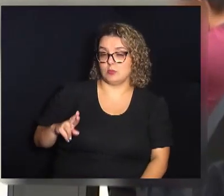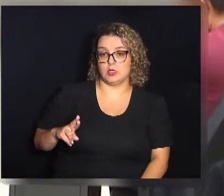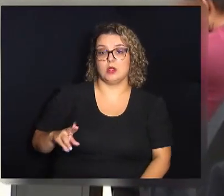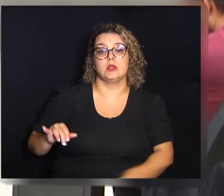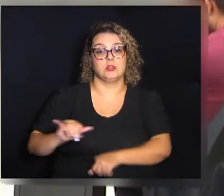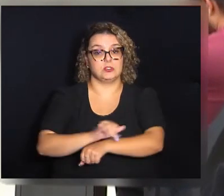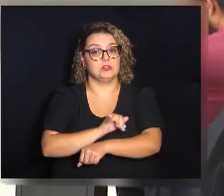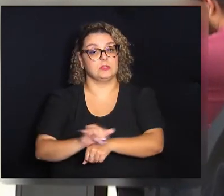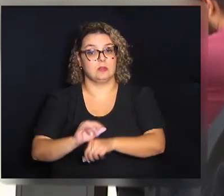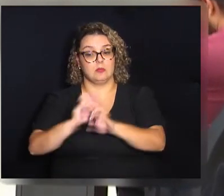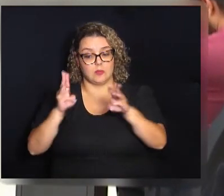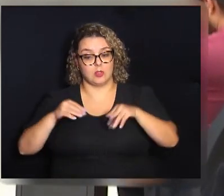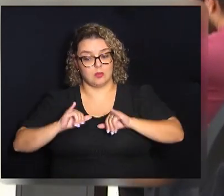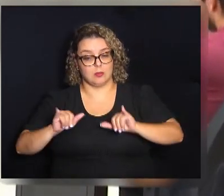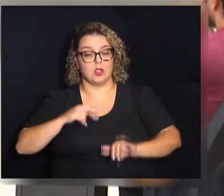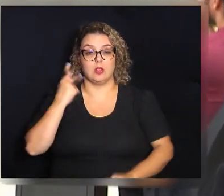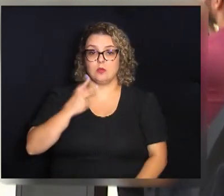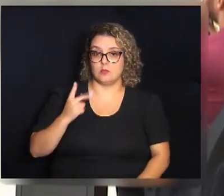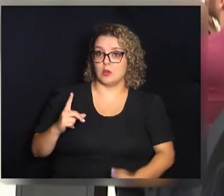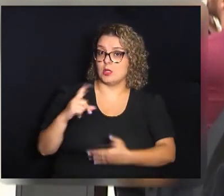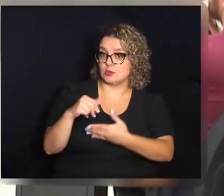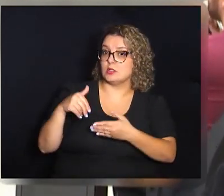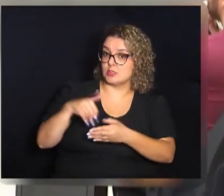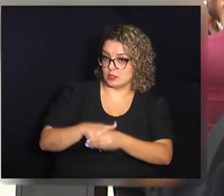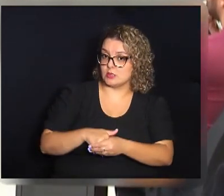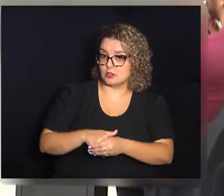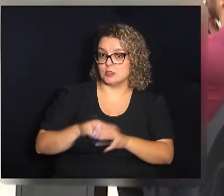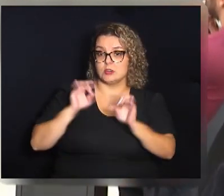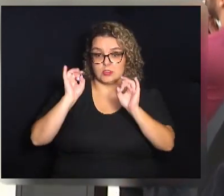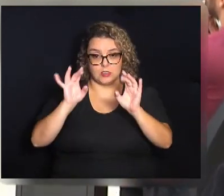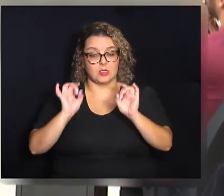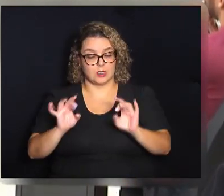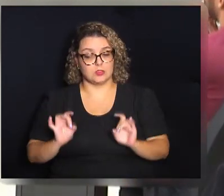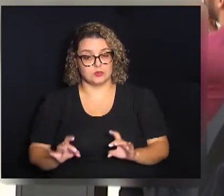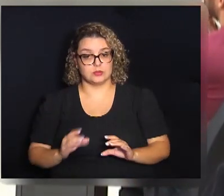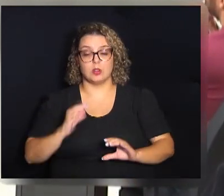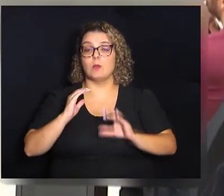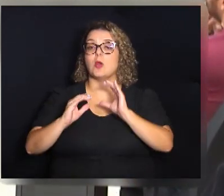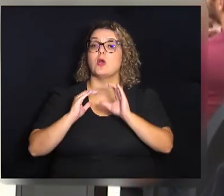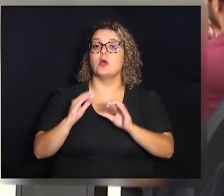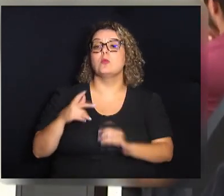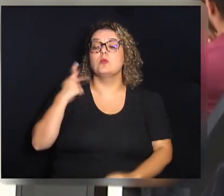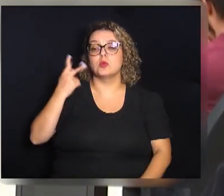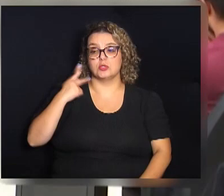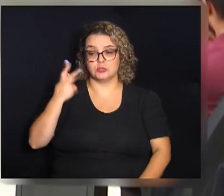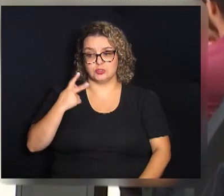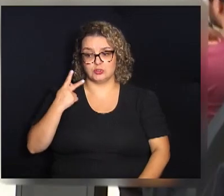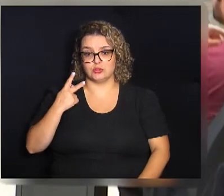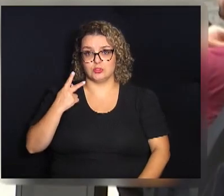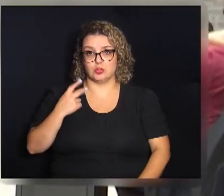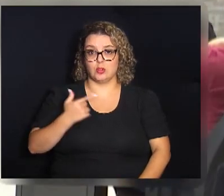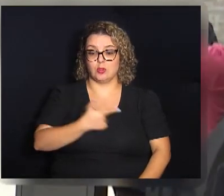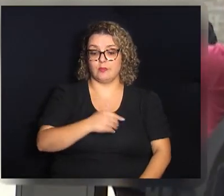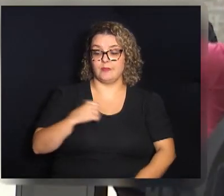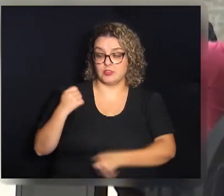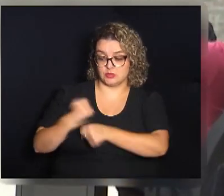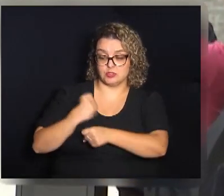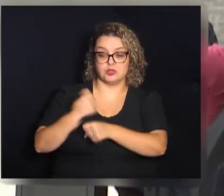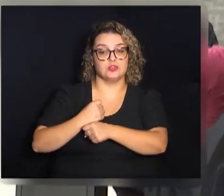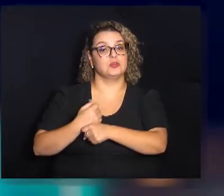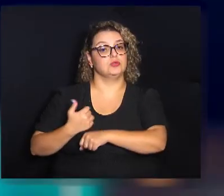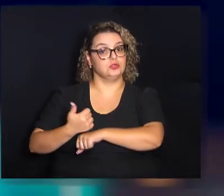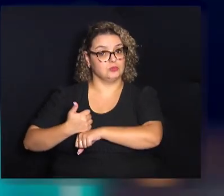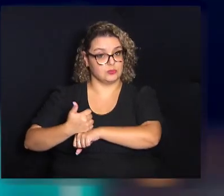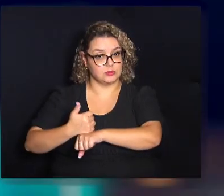estrategista de marketing político e eleitoral e especialista em comunicação política com 20 anos de carreira